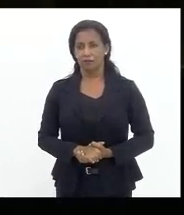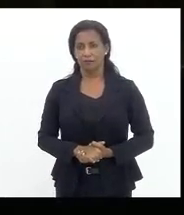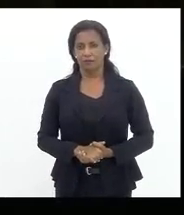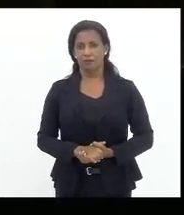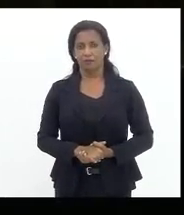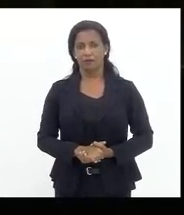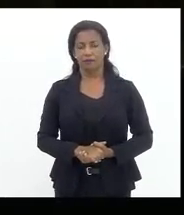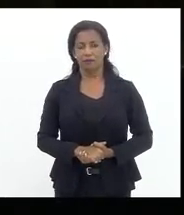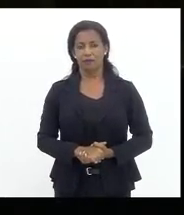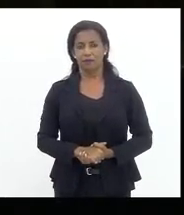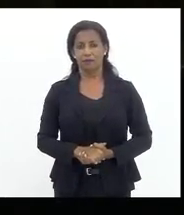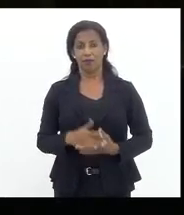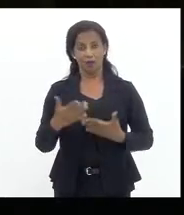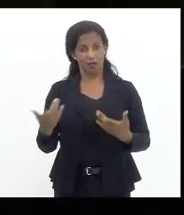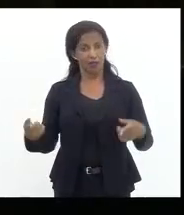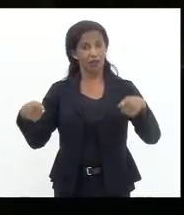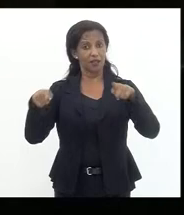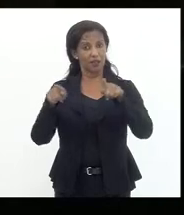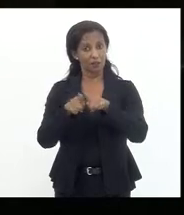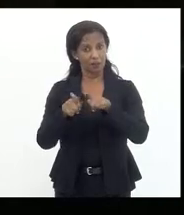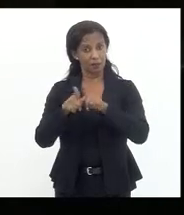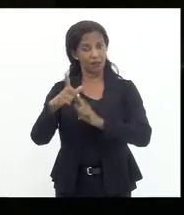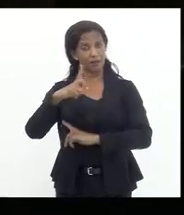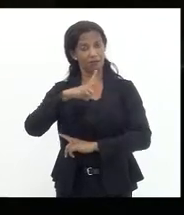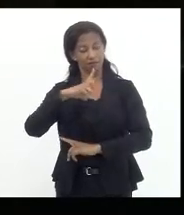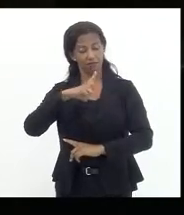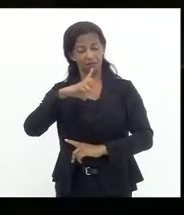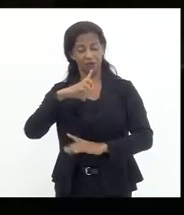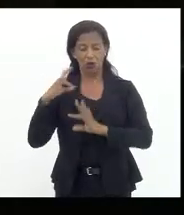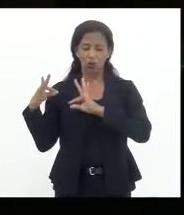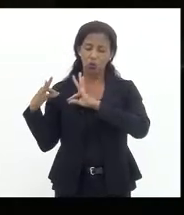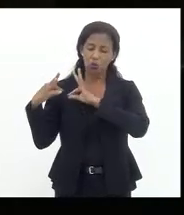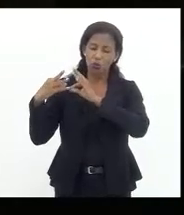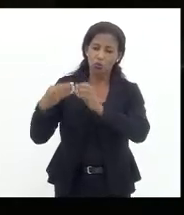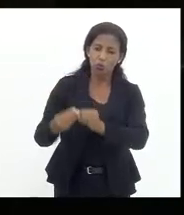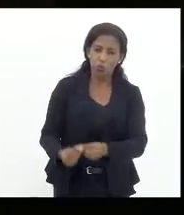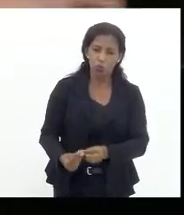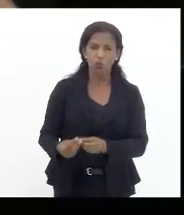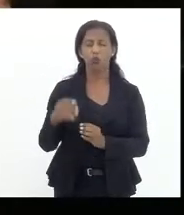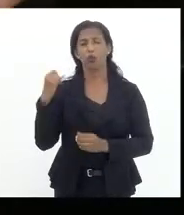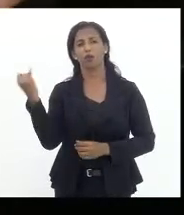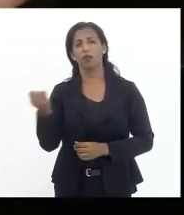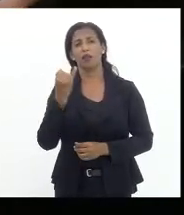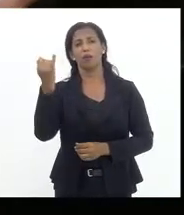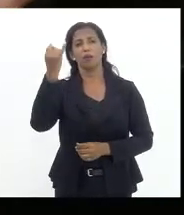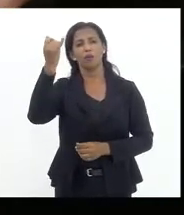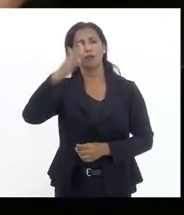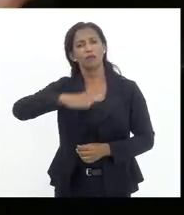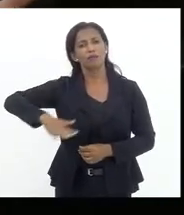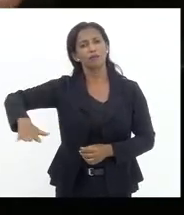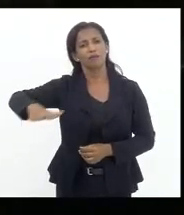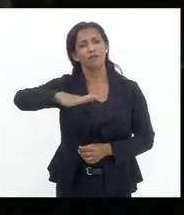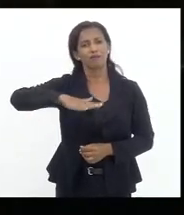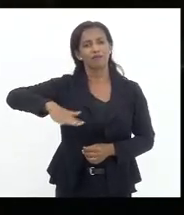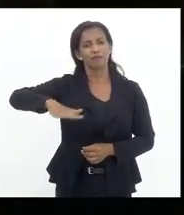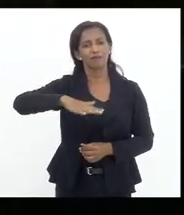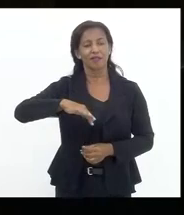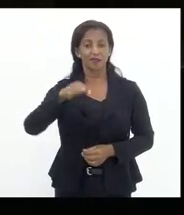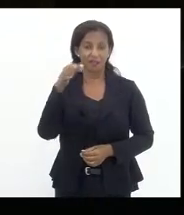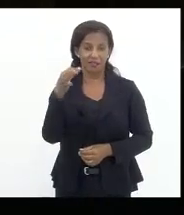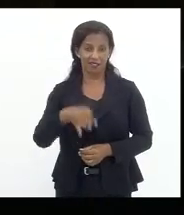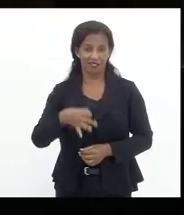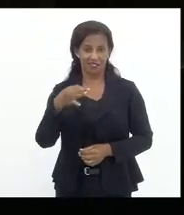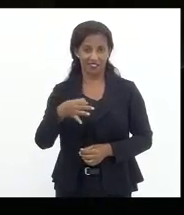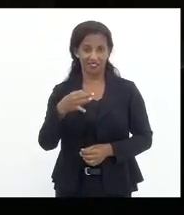Isto levando em consideração tudo aquilo que é importante para aquela região, que é exatamente